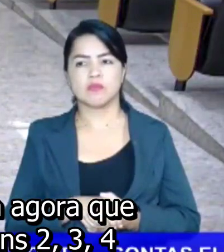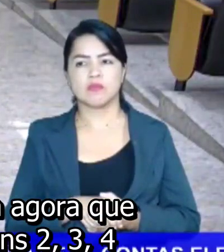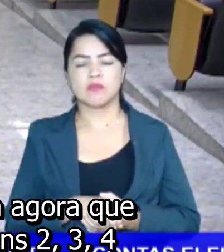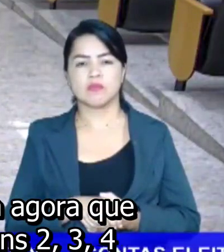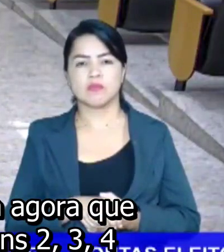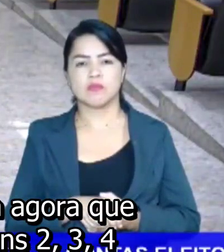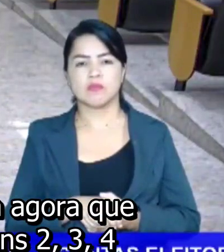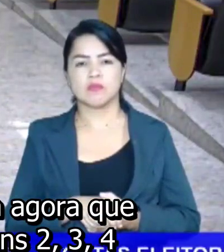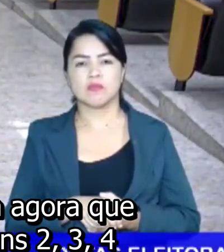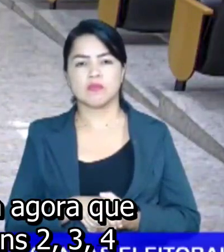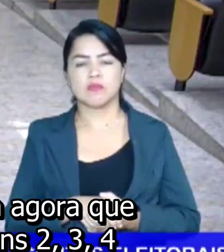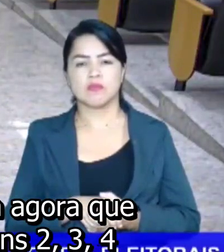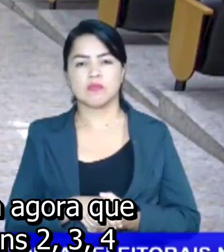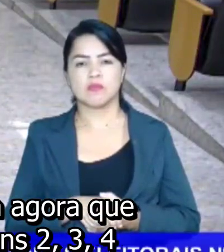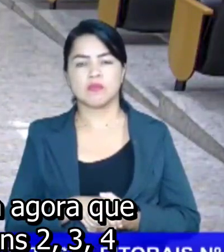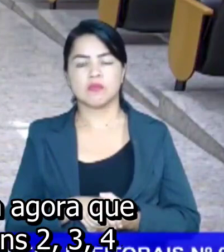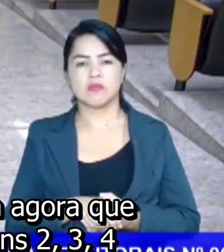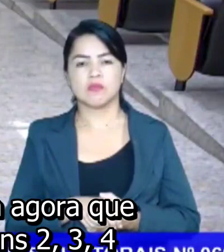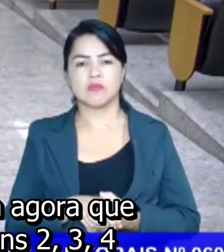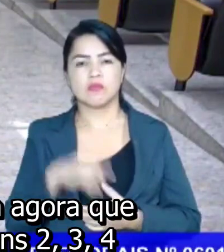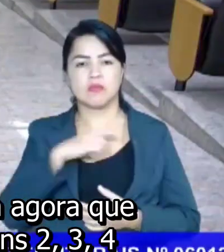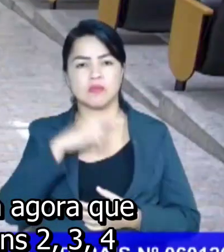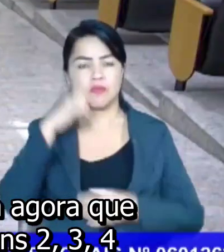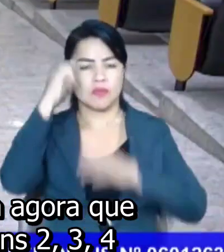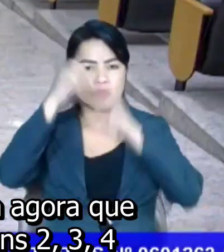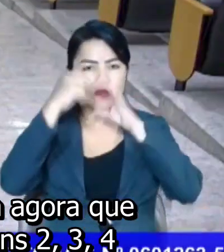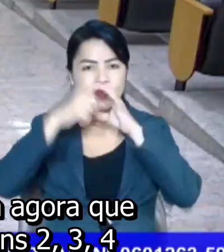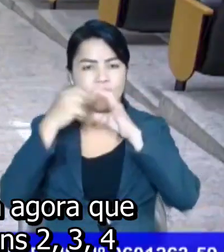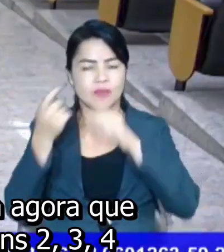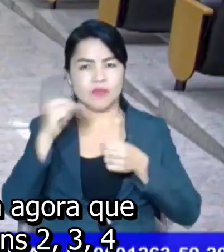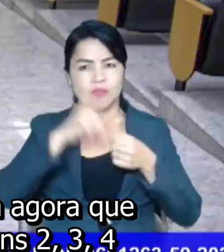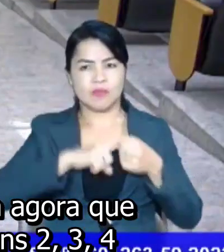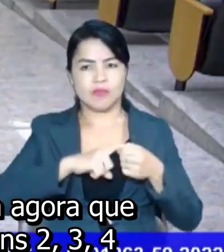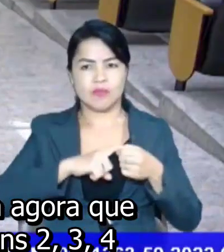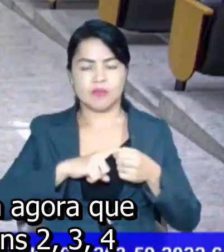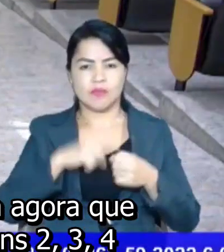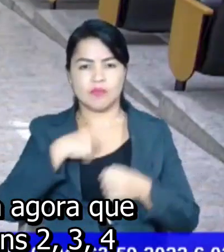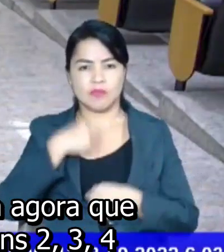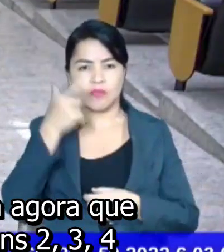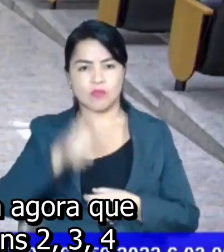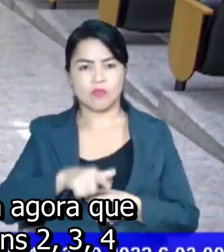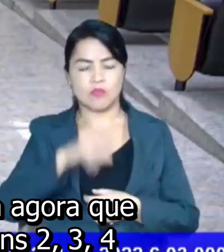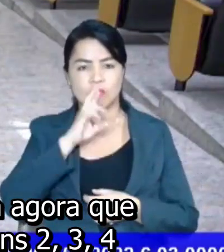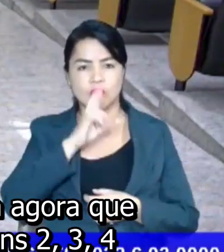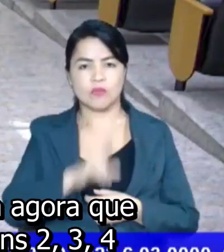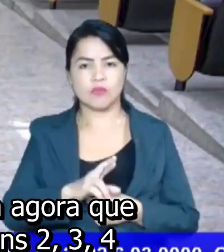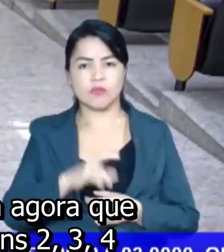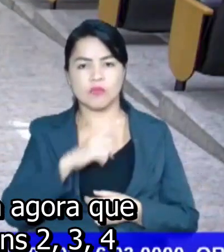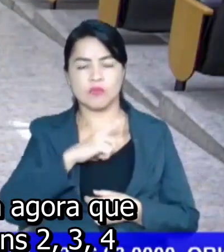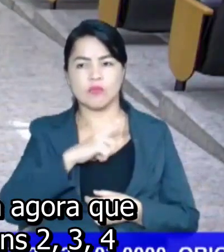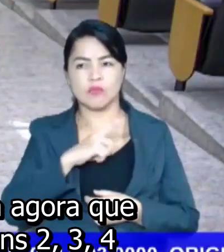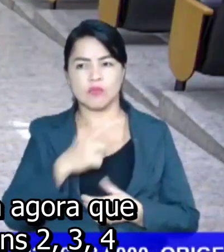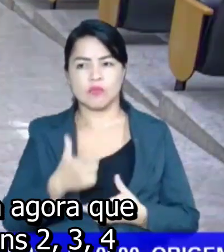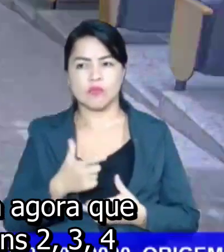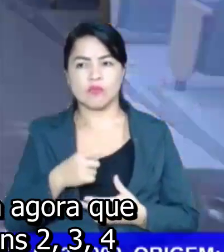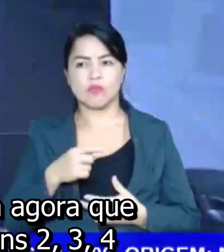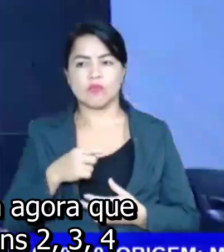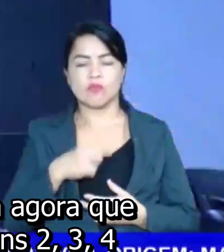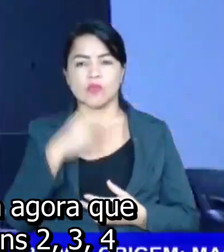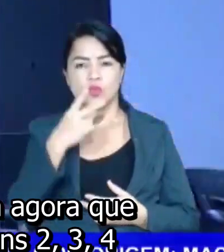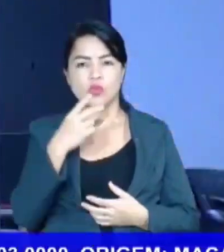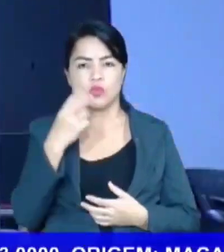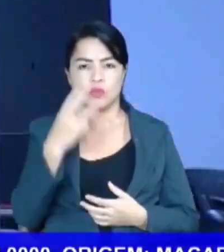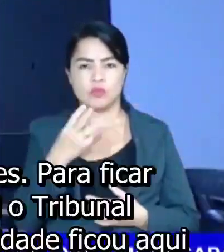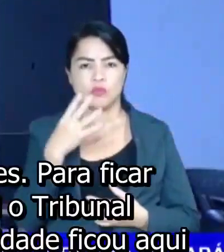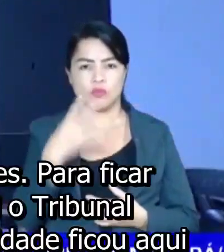algumas pessoas na primeira fileira. Vi agora que a gravação voltou agora. Eu repito o resultado dos itens 2, 3